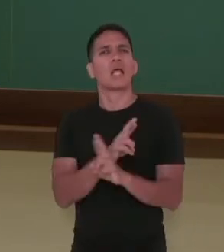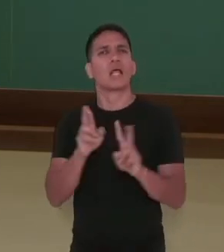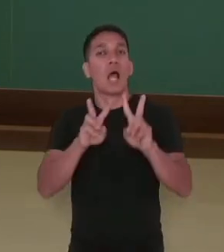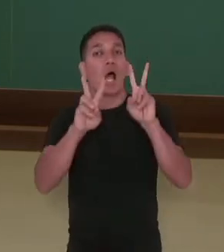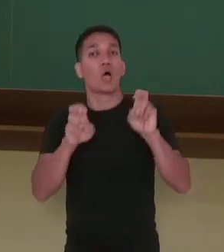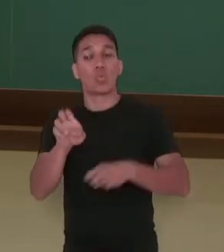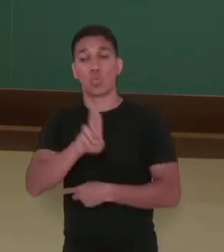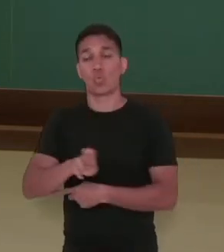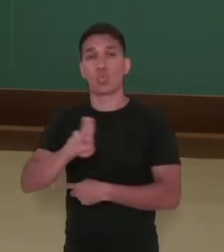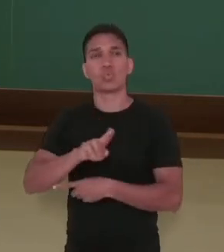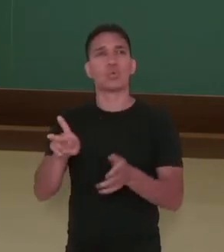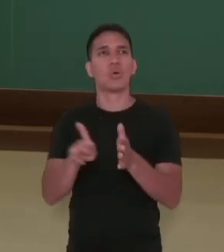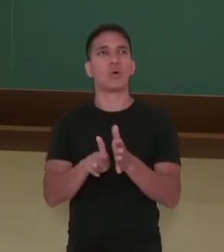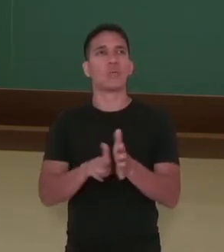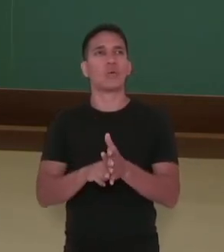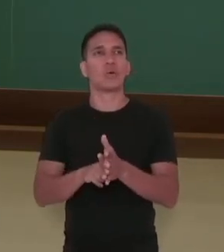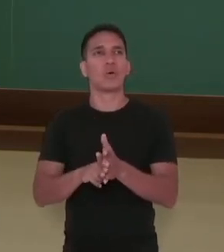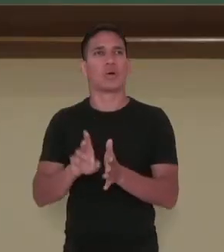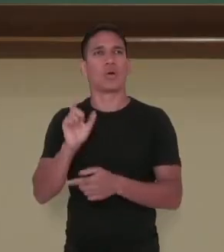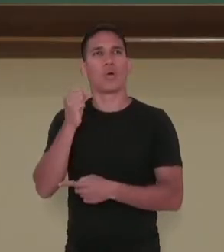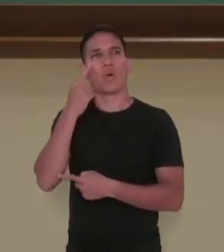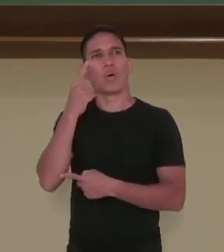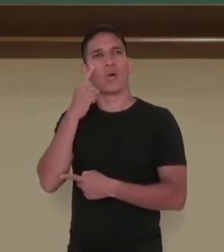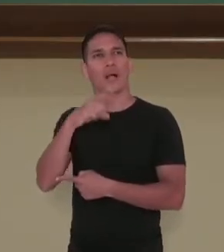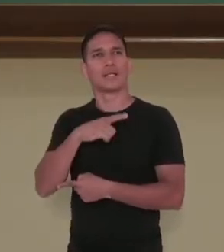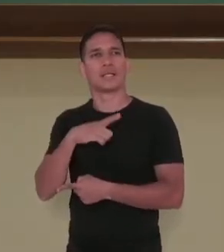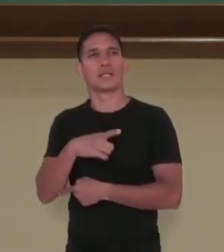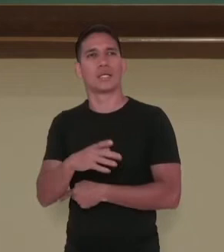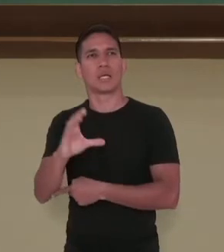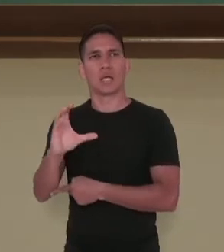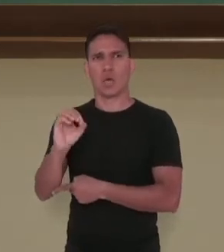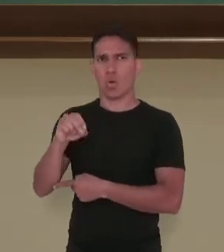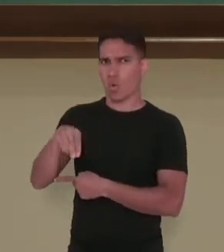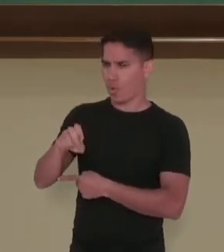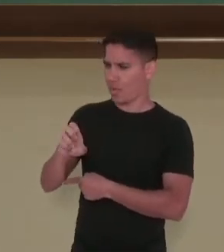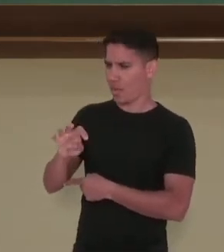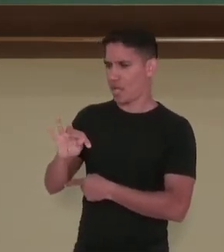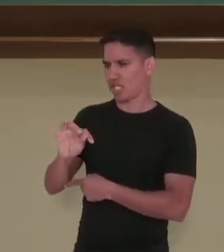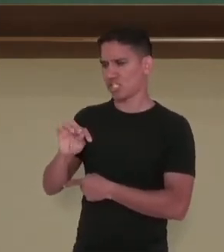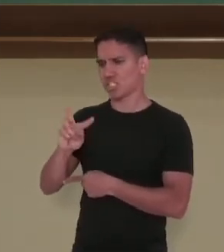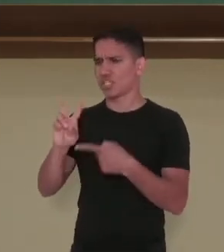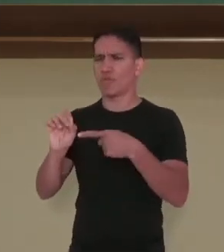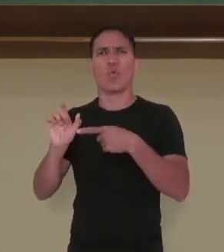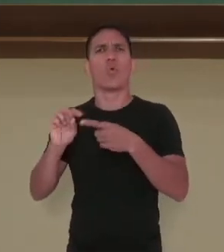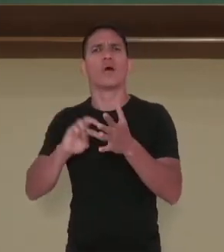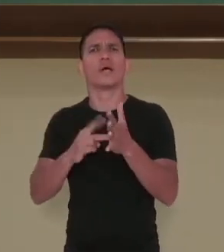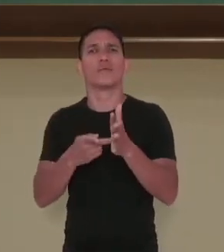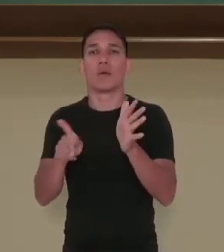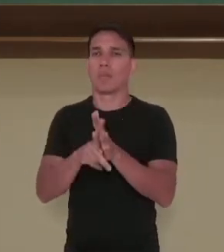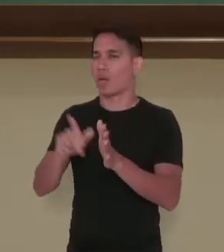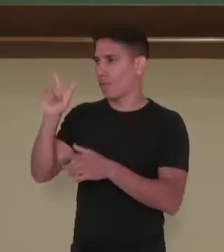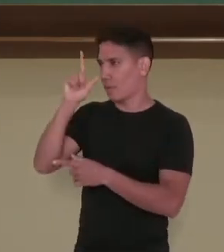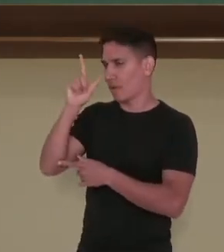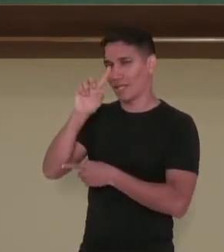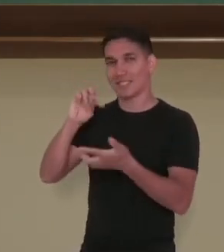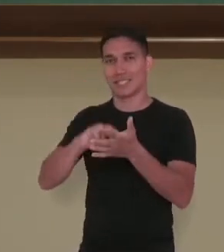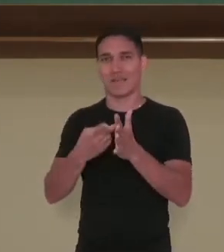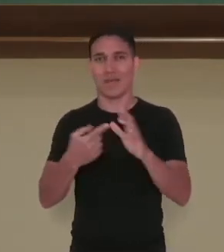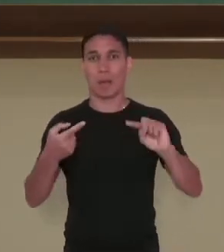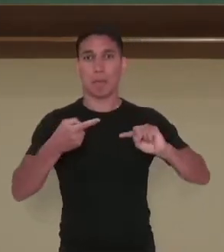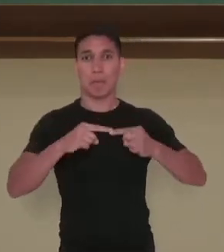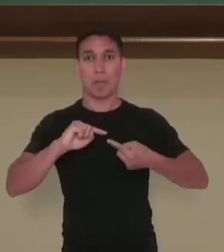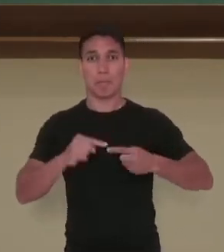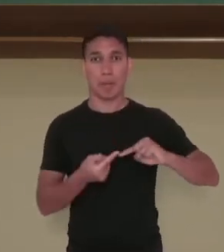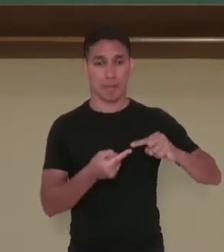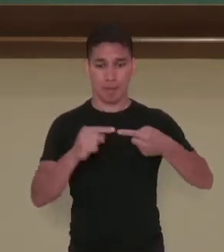uso do conectivo. Vamos retomar aqui o que é um conectivo. Conectivo vem do latim conectare, que